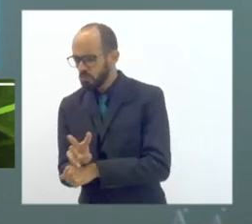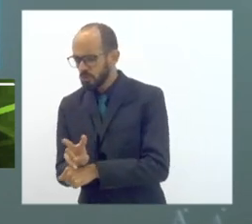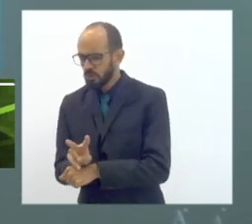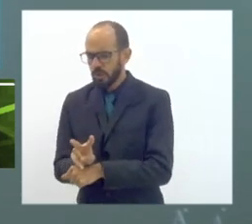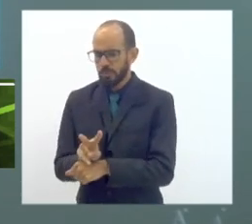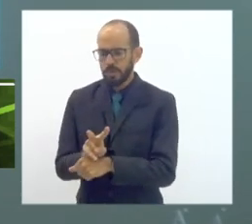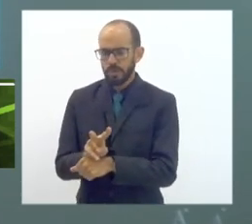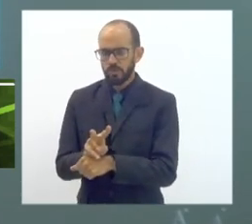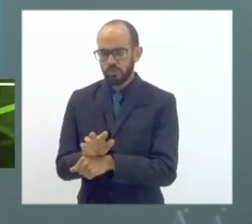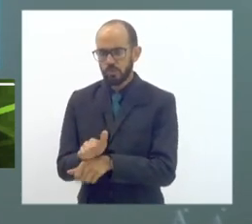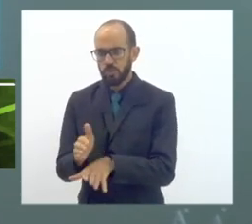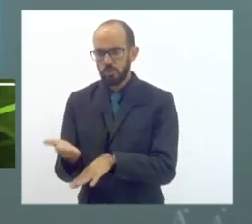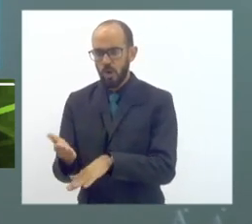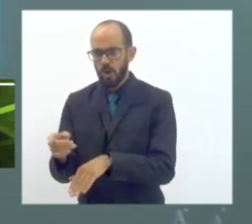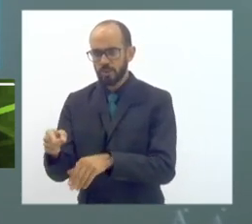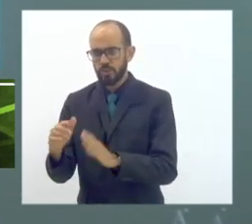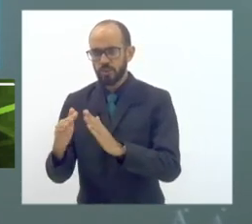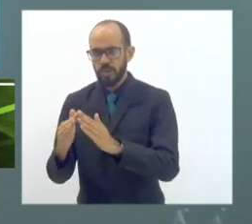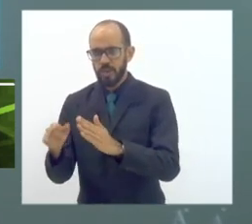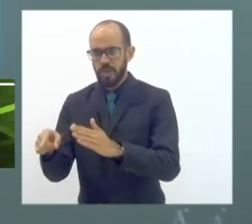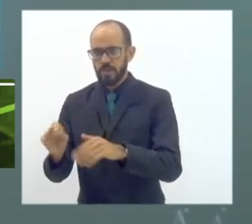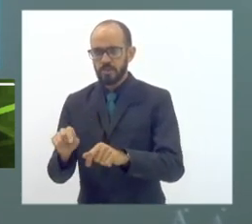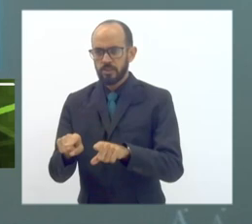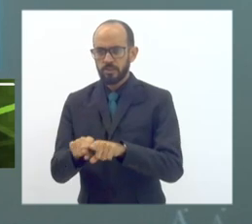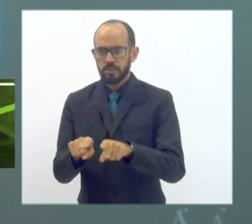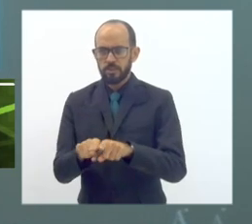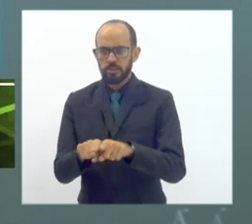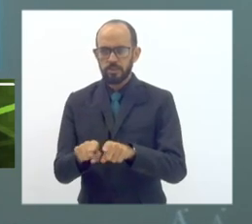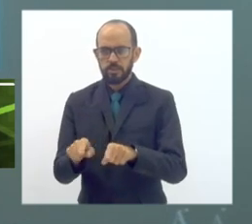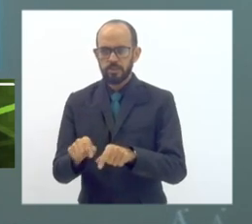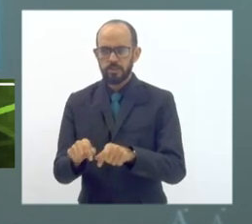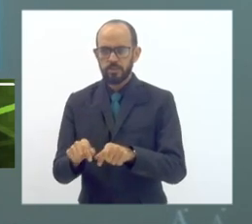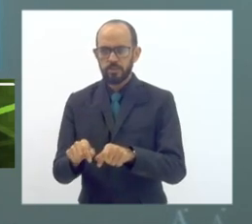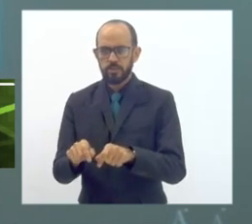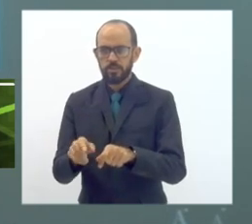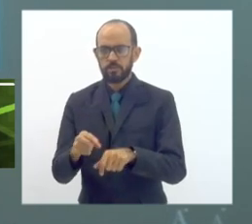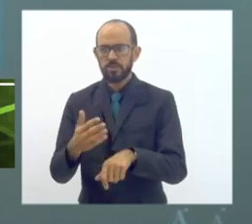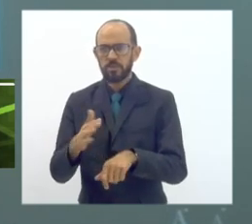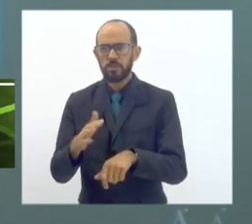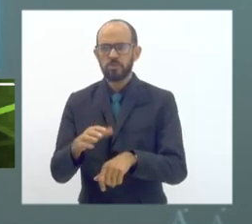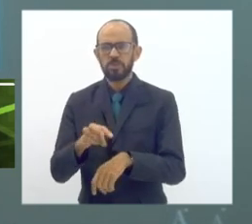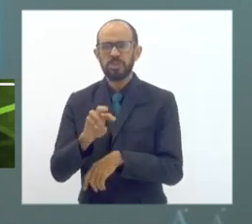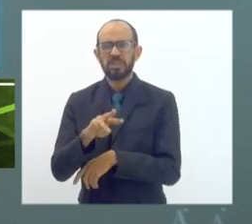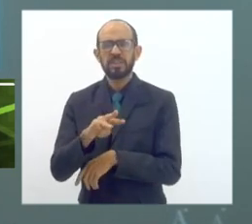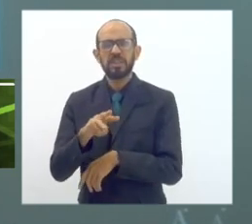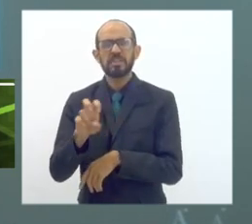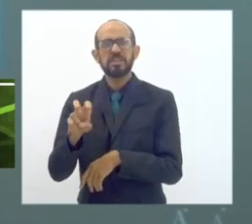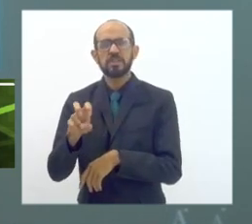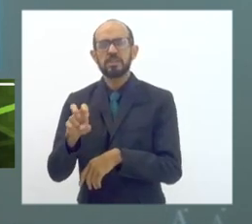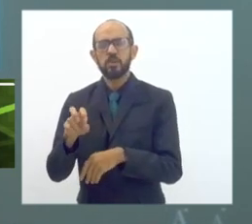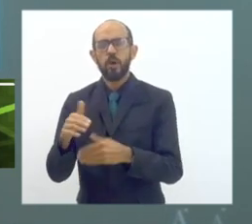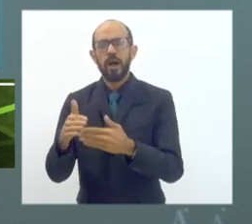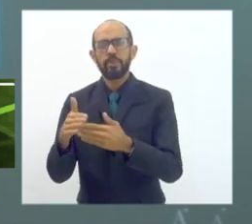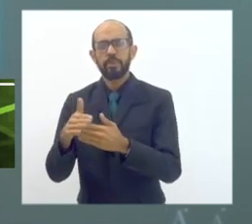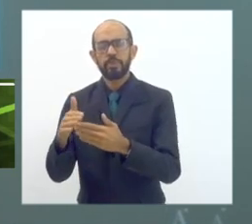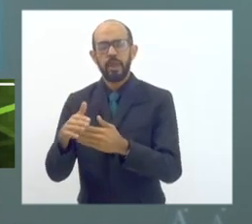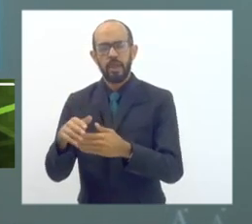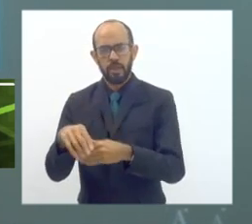óbitos domiciliares. Chegamos até alguns dias de 30, 35 óbitos domiciliares